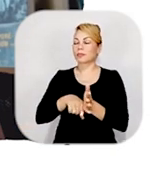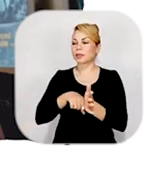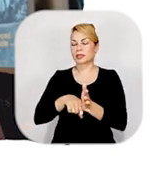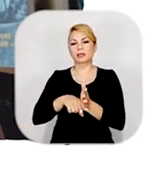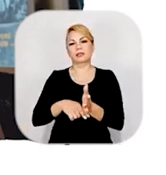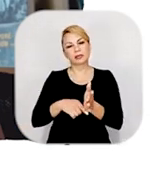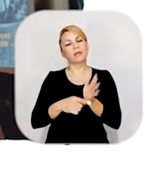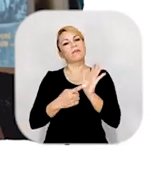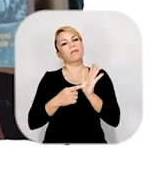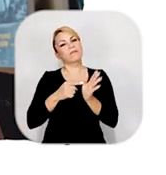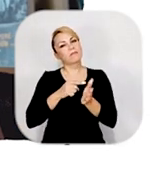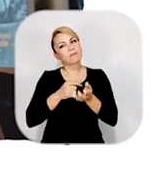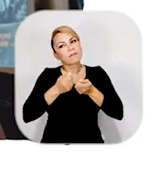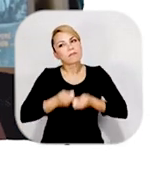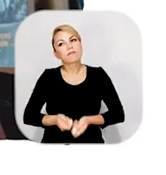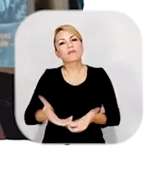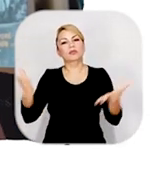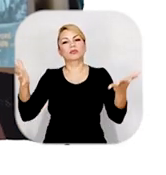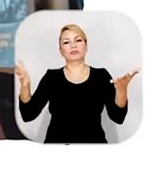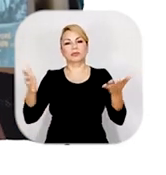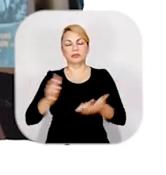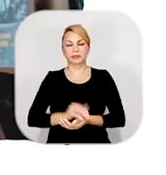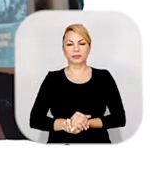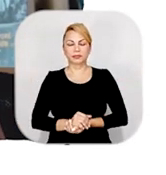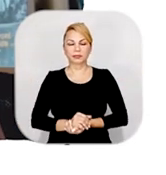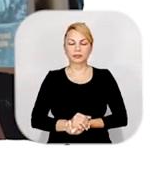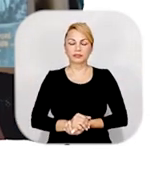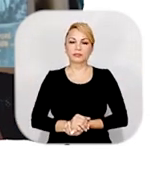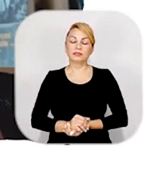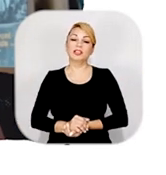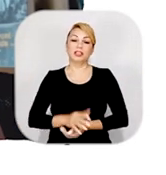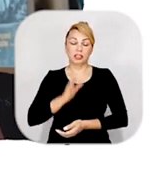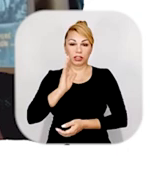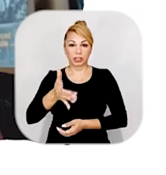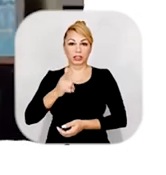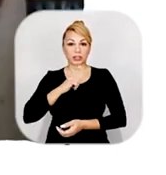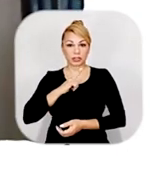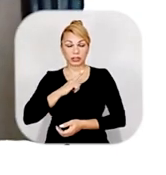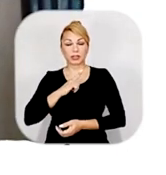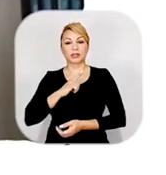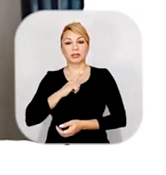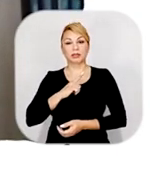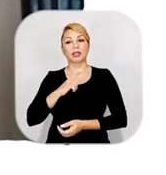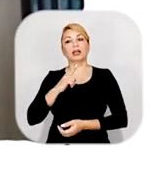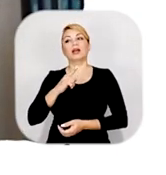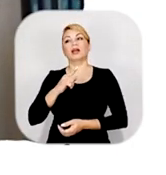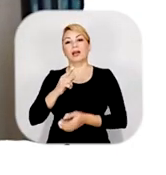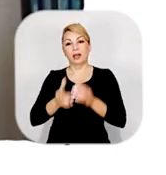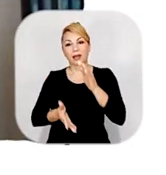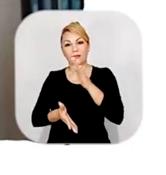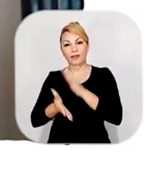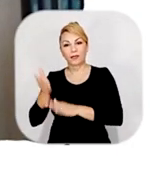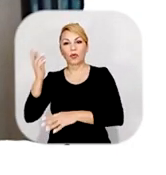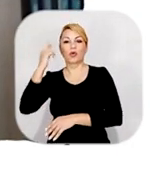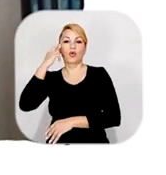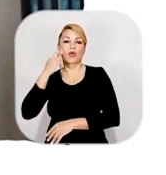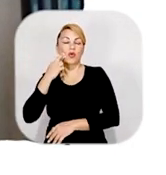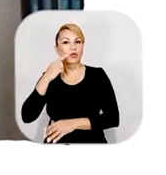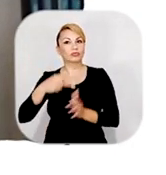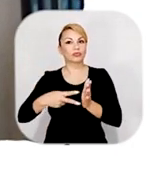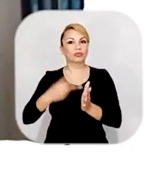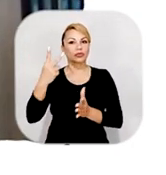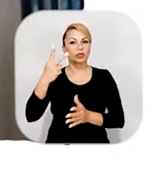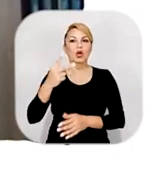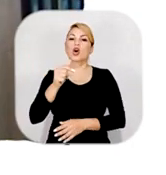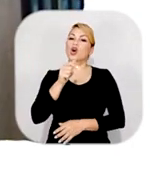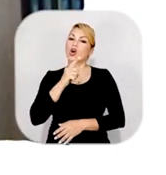poder publicar isso, né? E aí, como eu já tinha ido a Rondônia 2 vezes, e eu conhecia